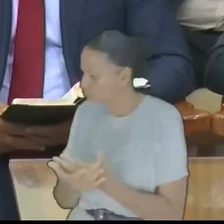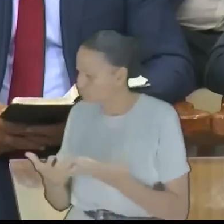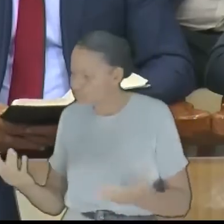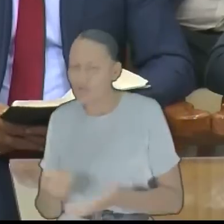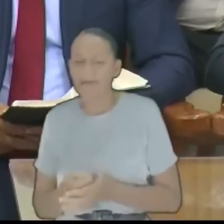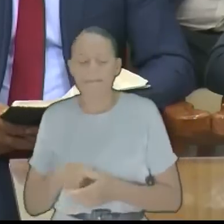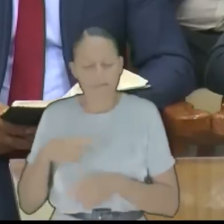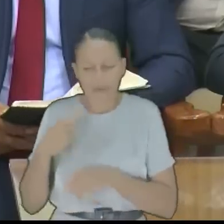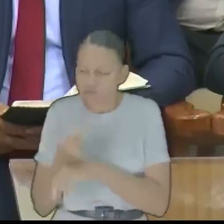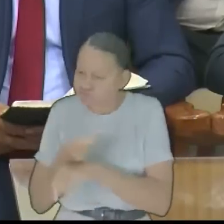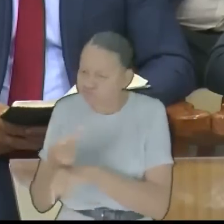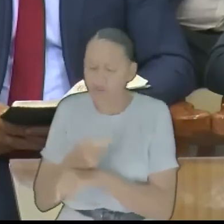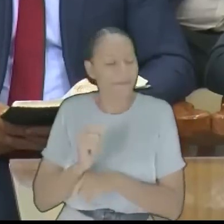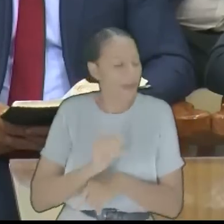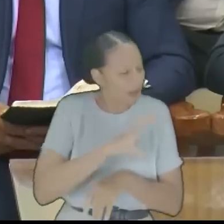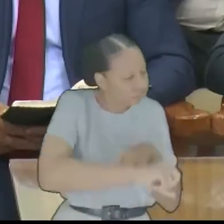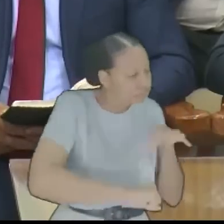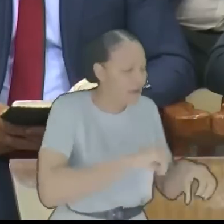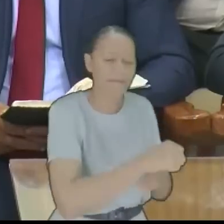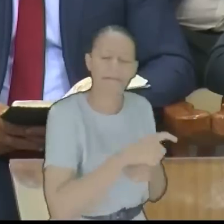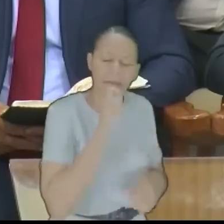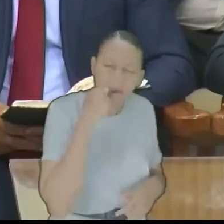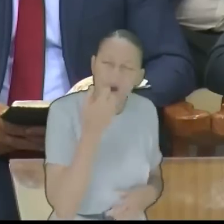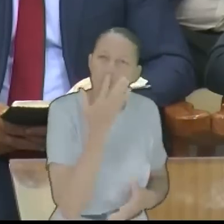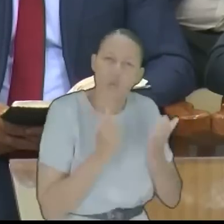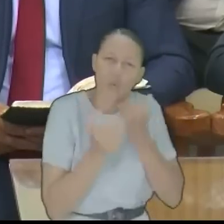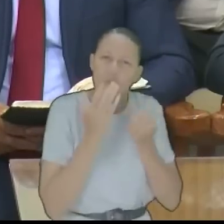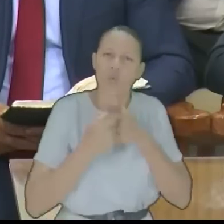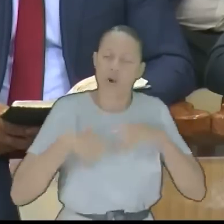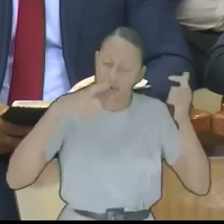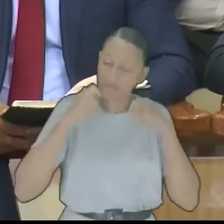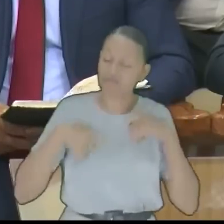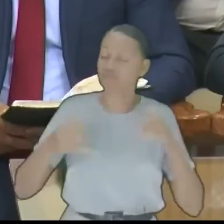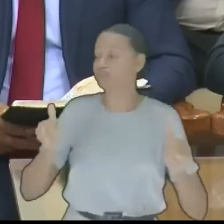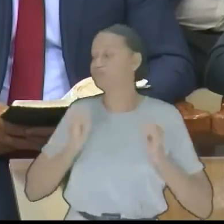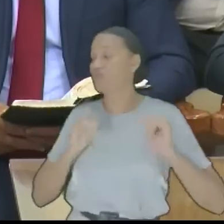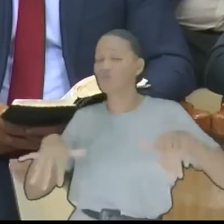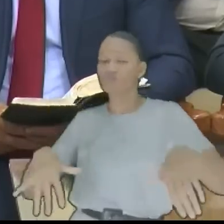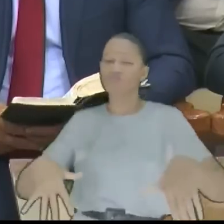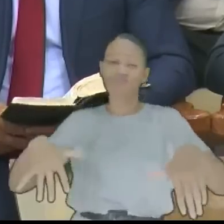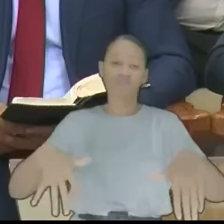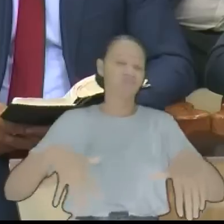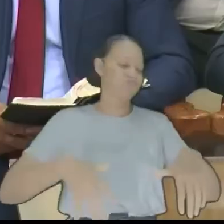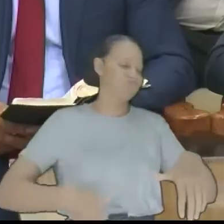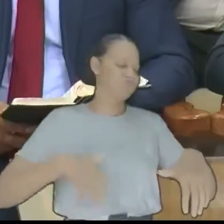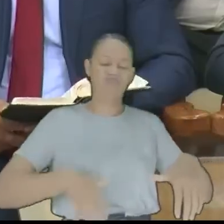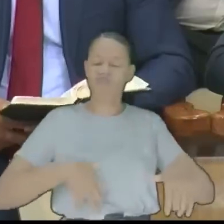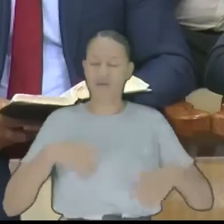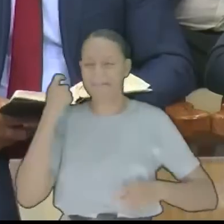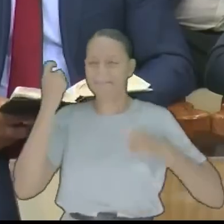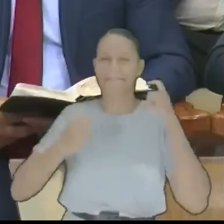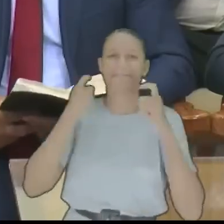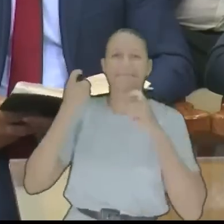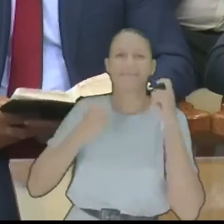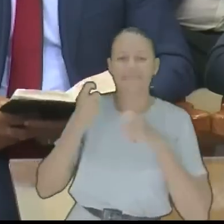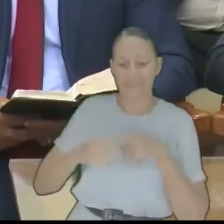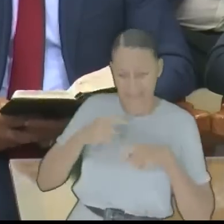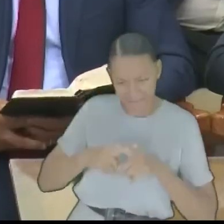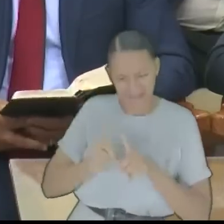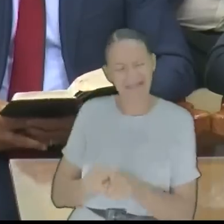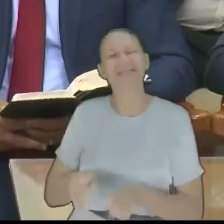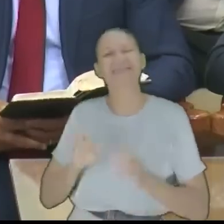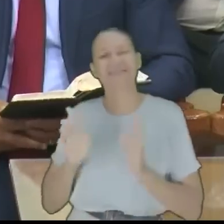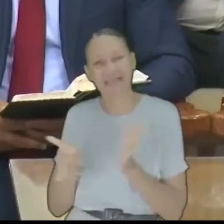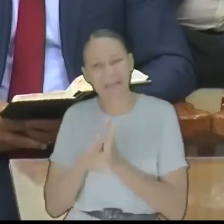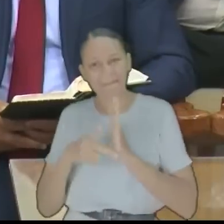buscar o pão, para buscar o alimento. E os reis no bem bom, os reis não se preocupavam, mas eram as igrejas